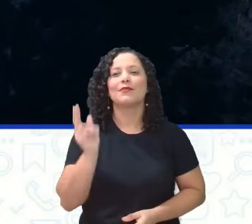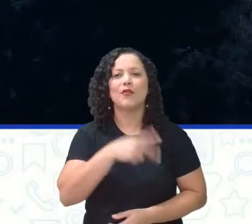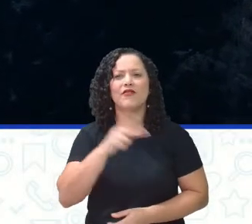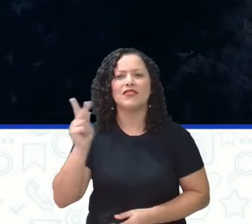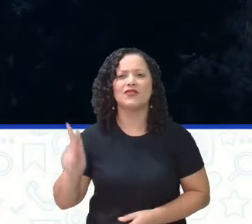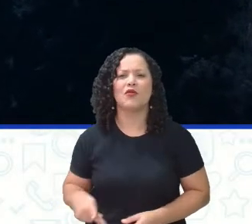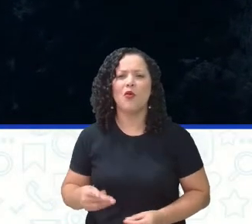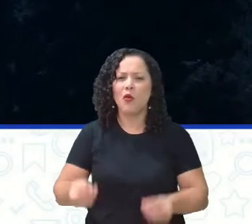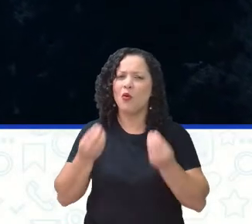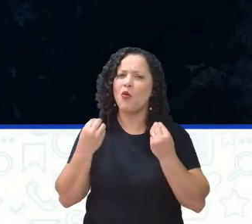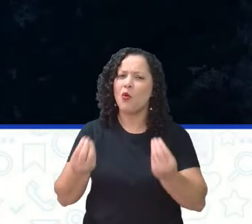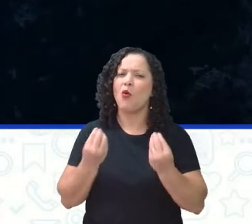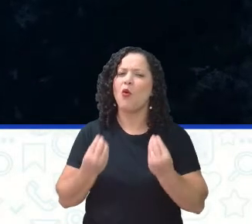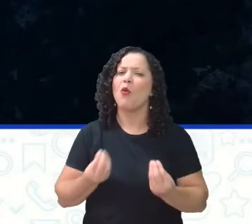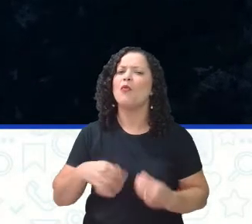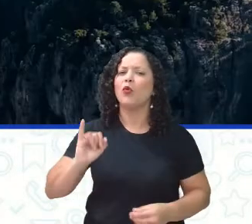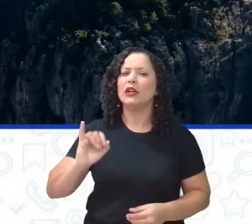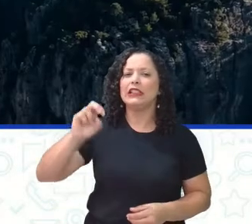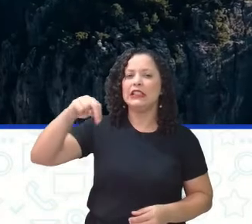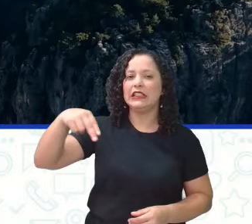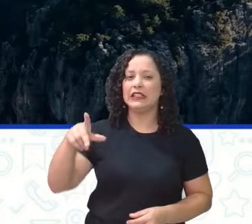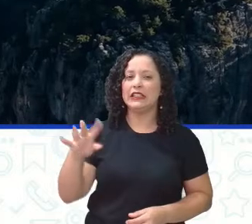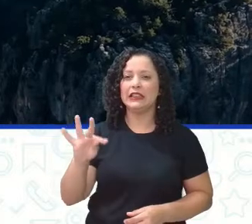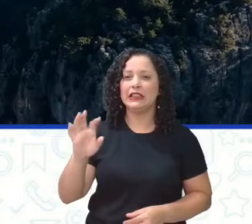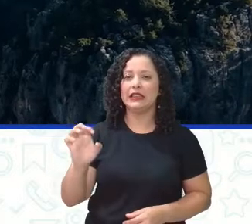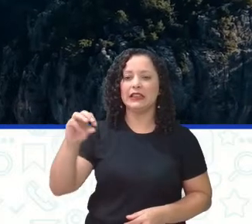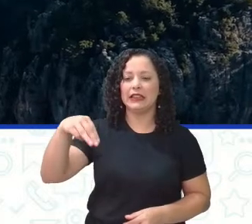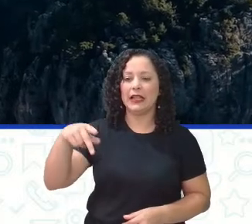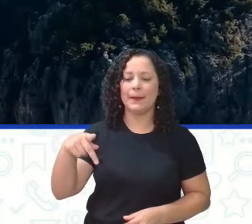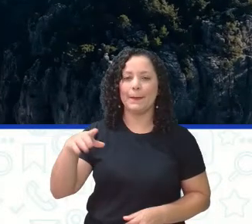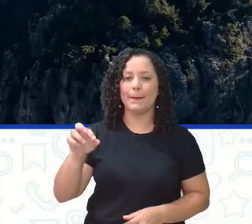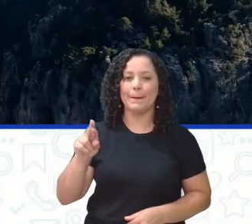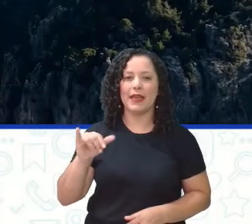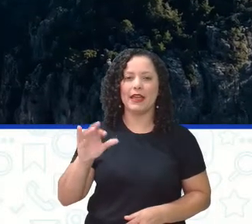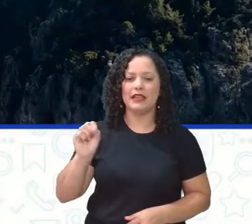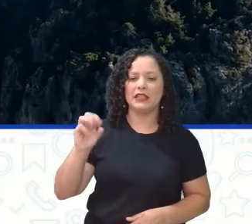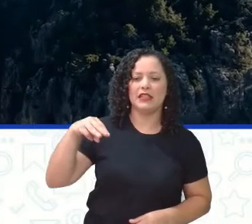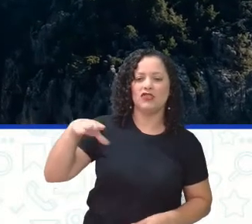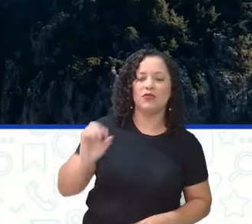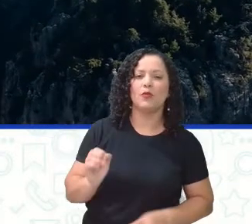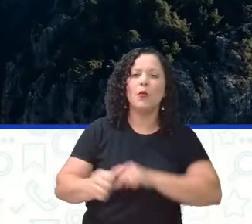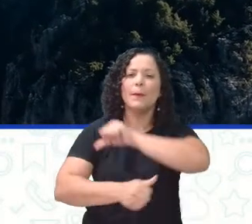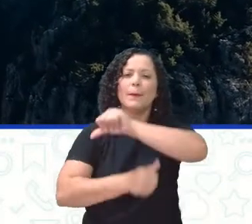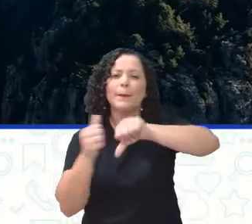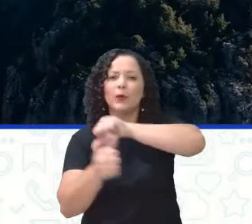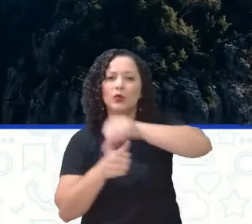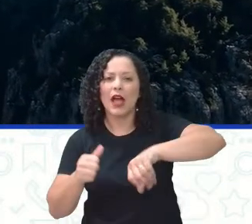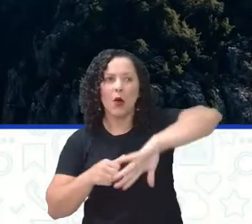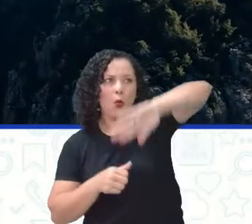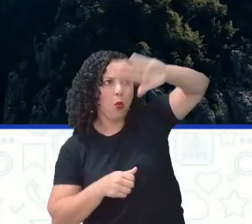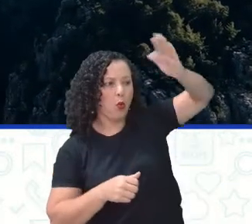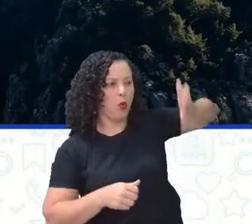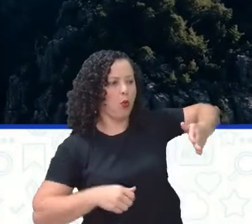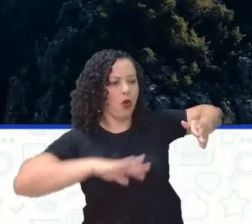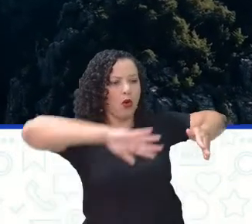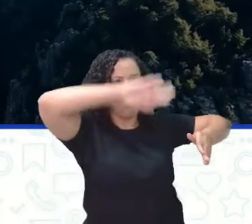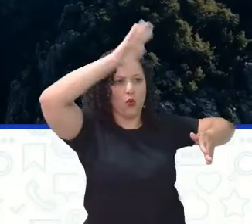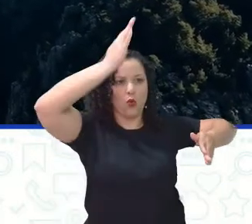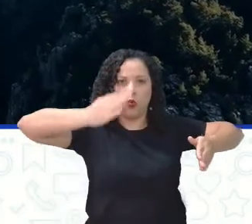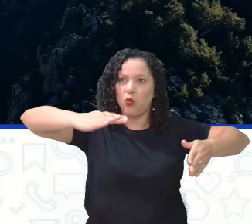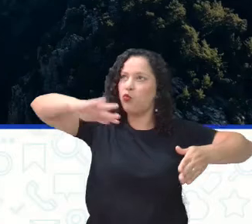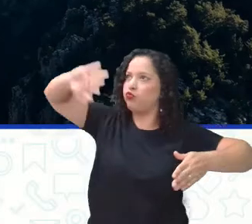Professor, como é que o intemperismo vai alterar o relevo? Ela entrou em contato comigo, né, de uma forma